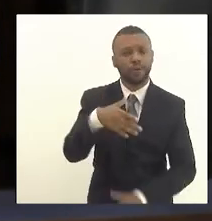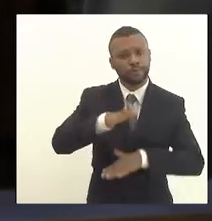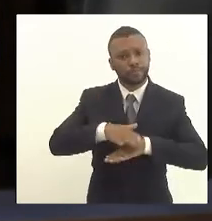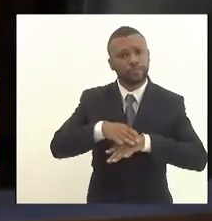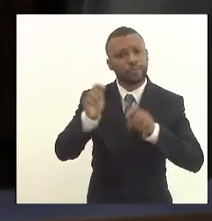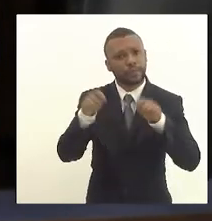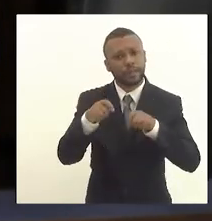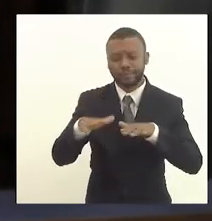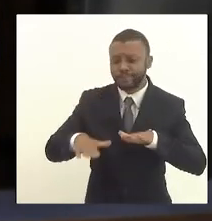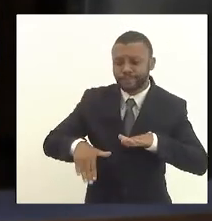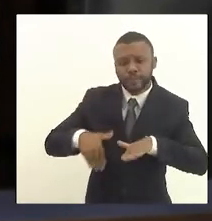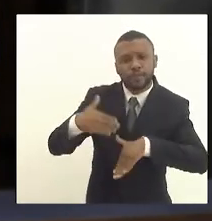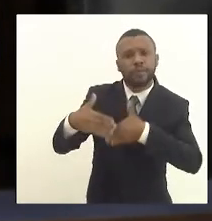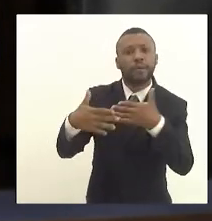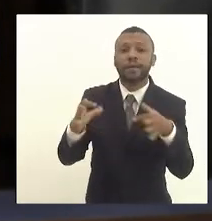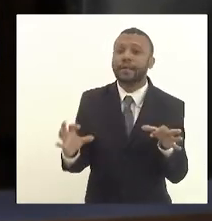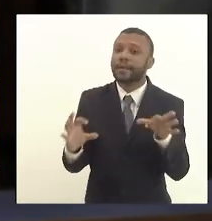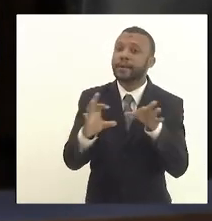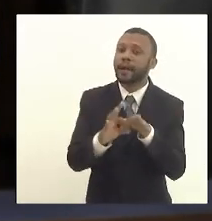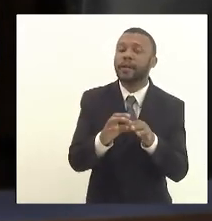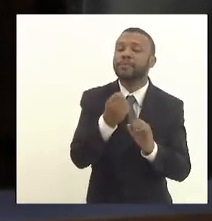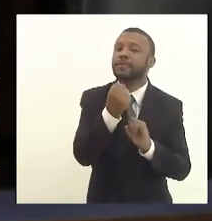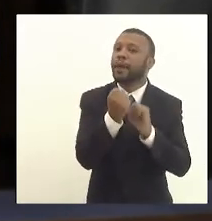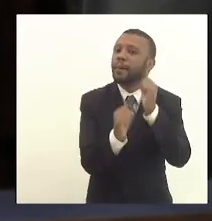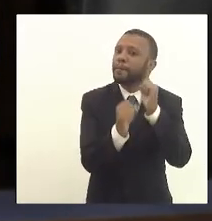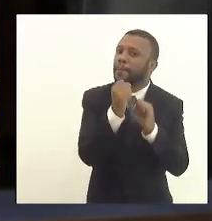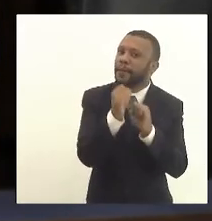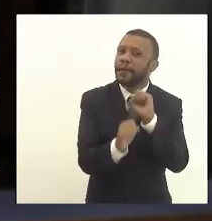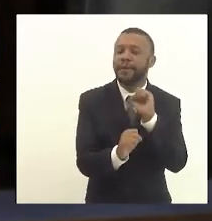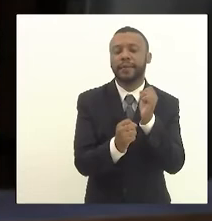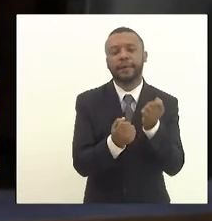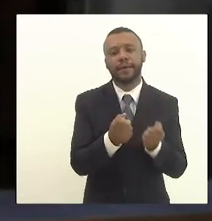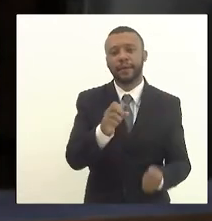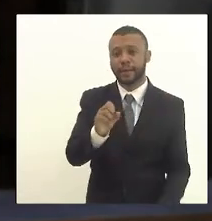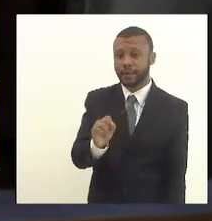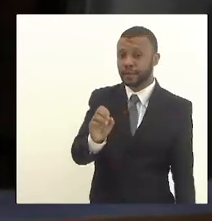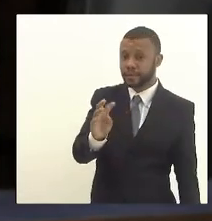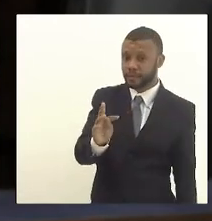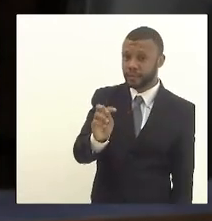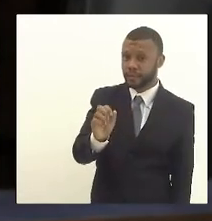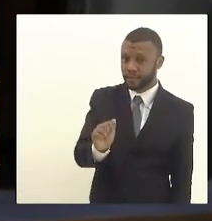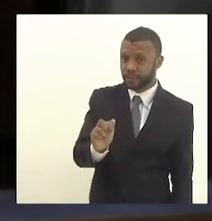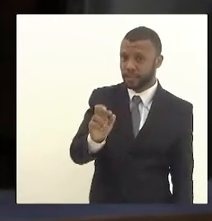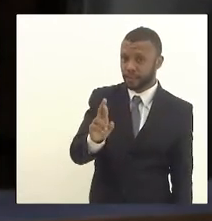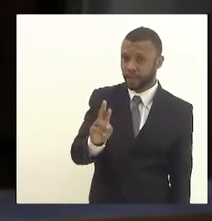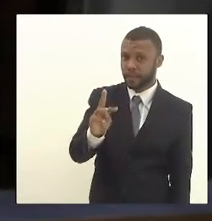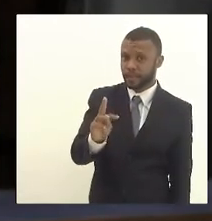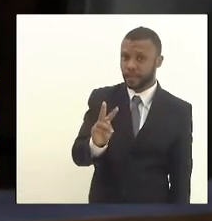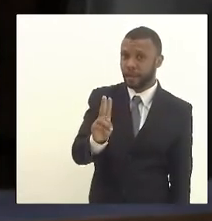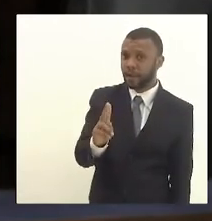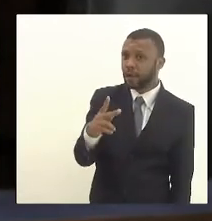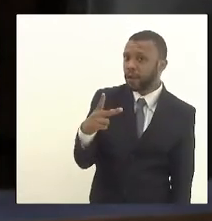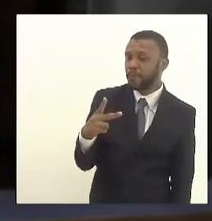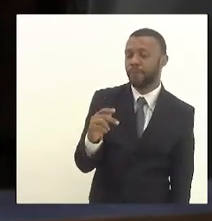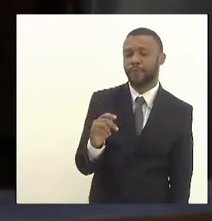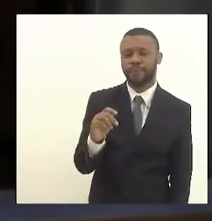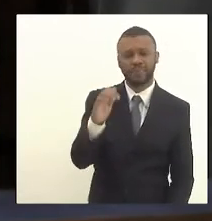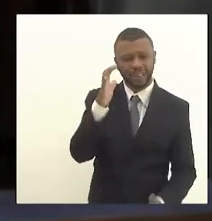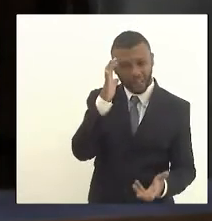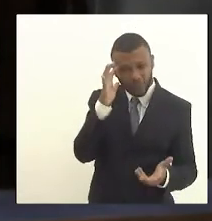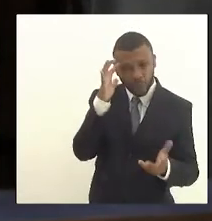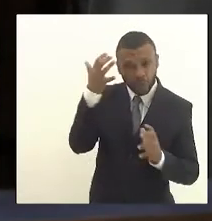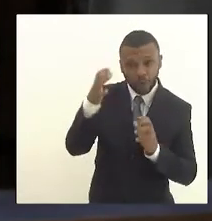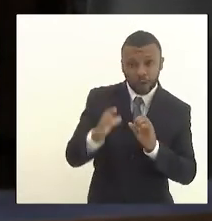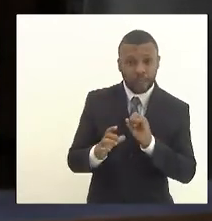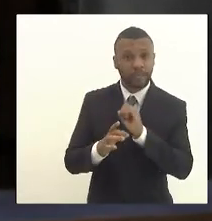através de startups, através de empresas que já têm e outras que estão desenvolvendo soluções para garantir a